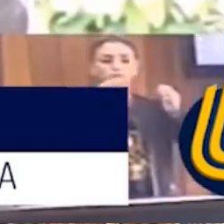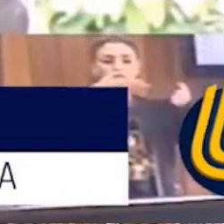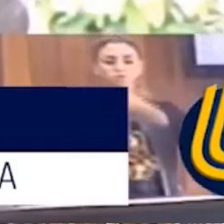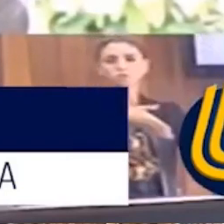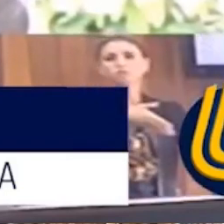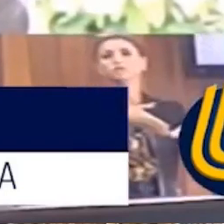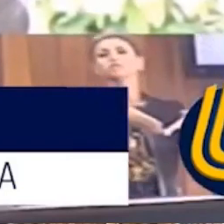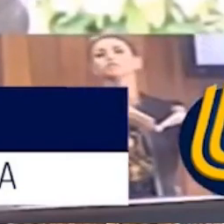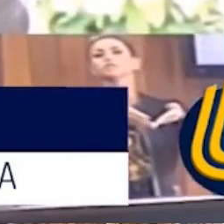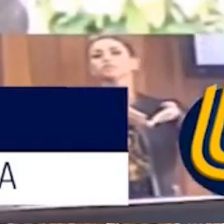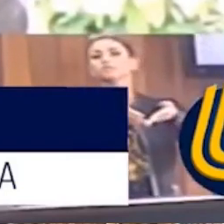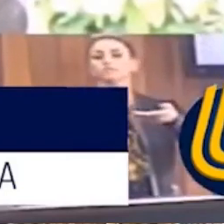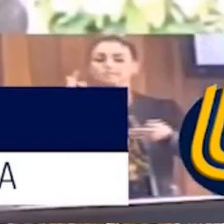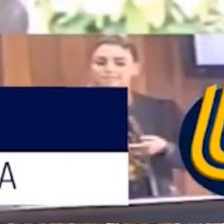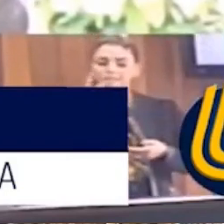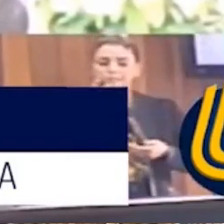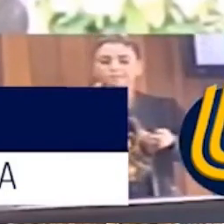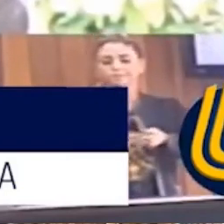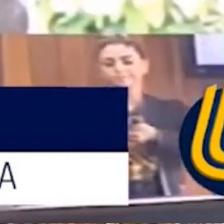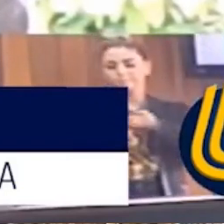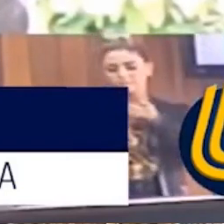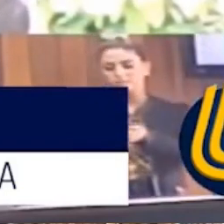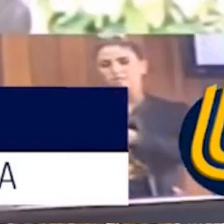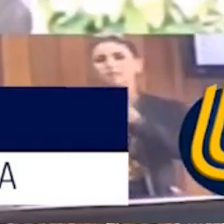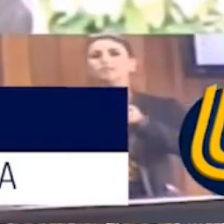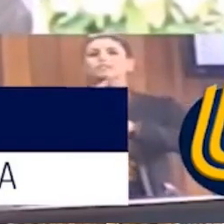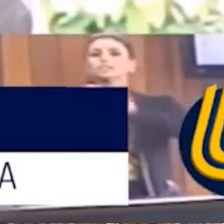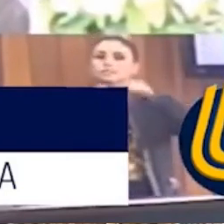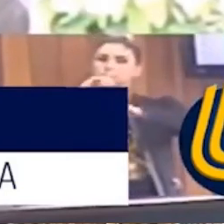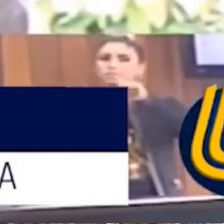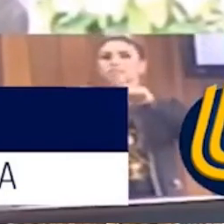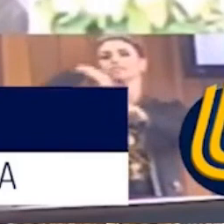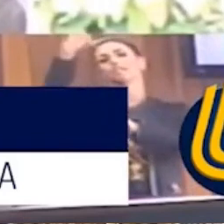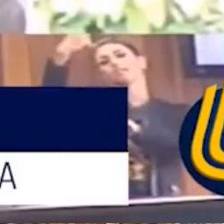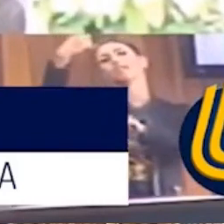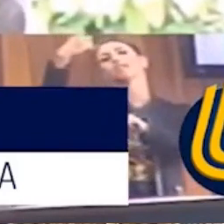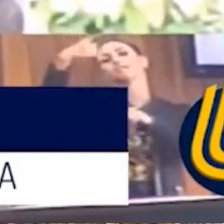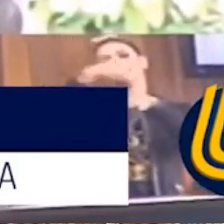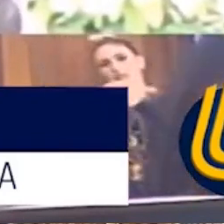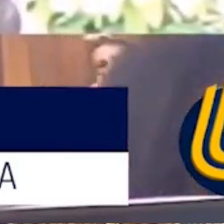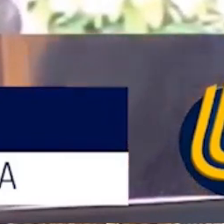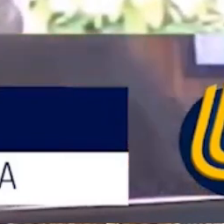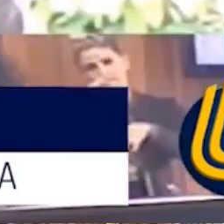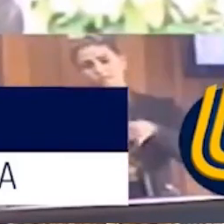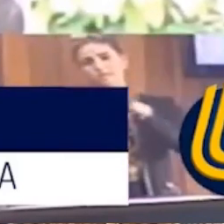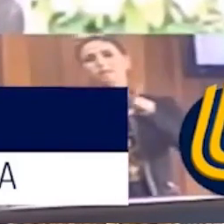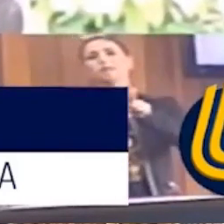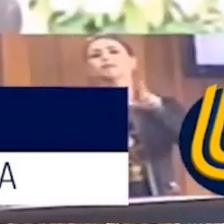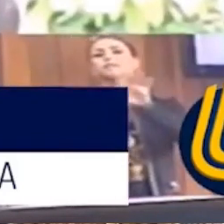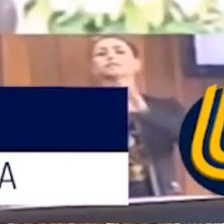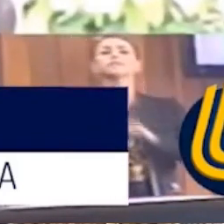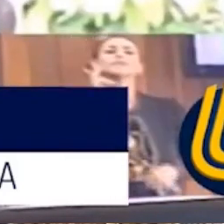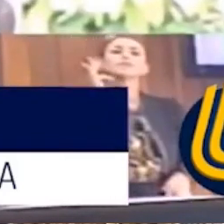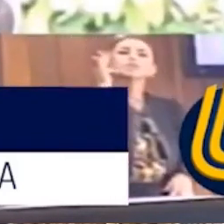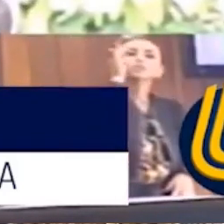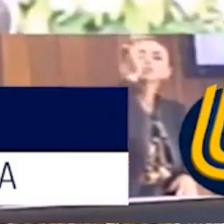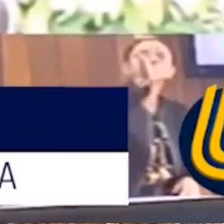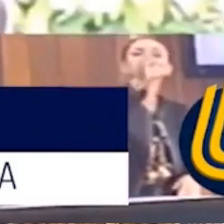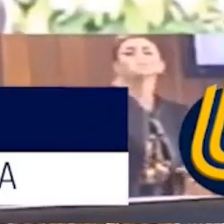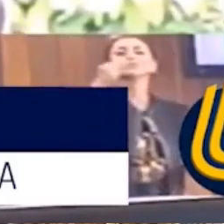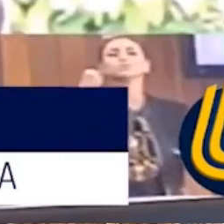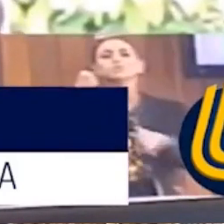levar o nosso município para um futuro mais seguro para as nossas crianças, para os